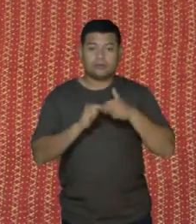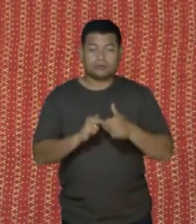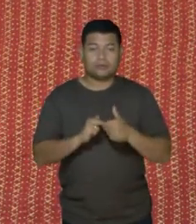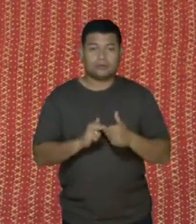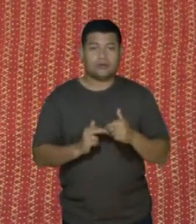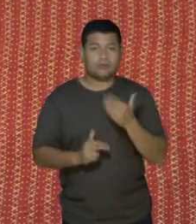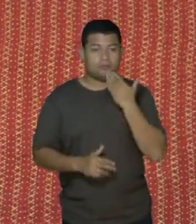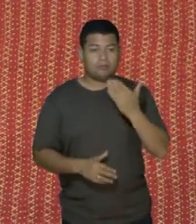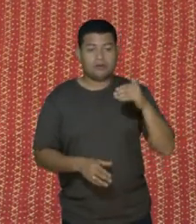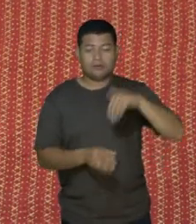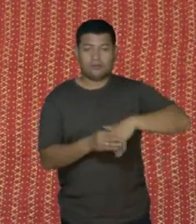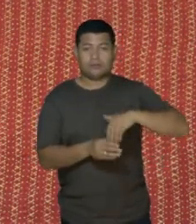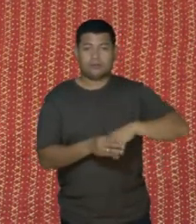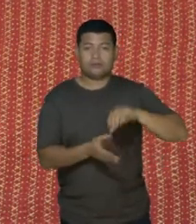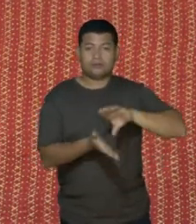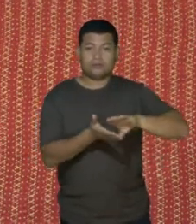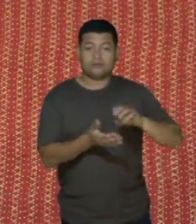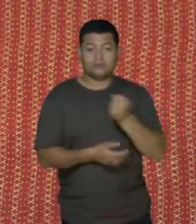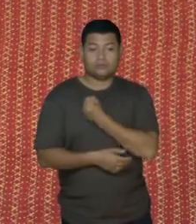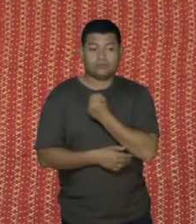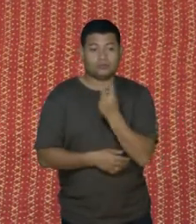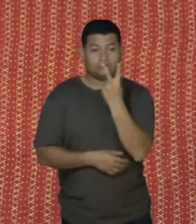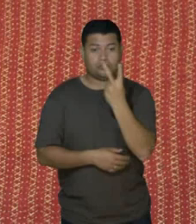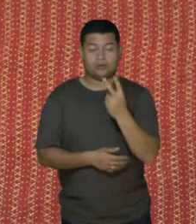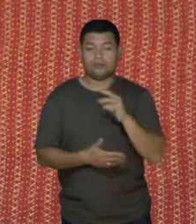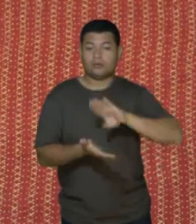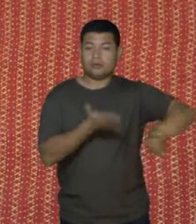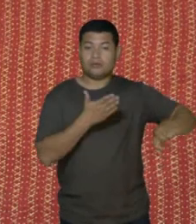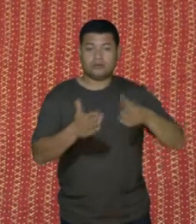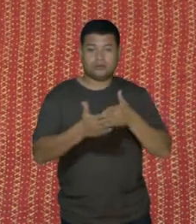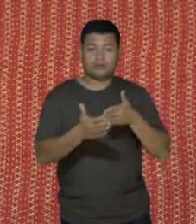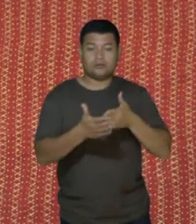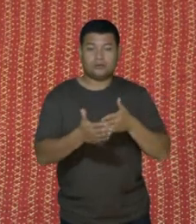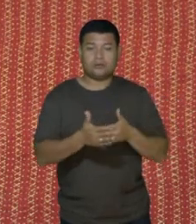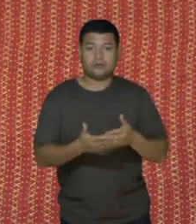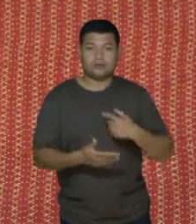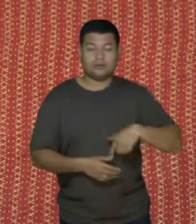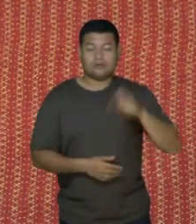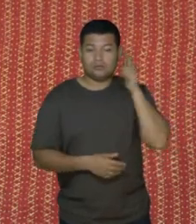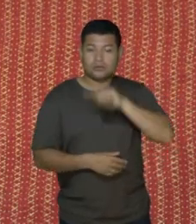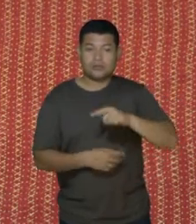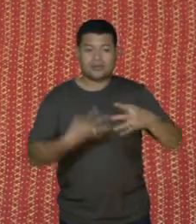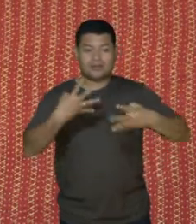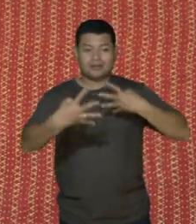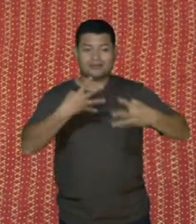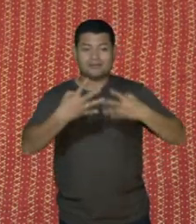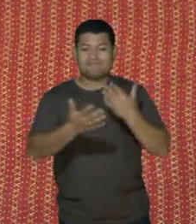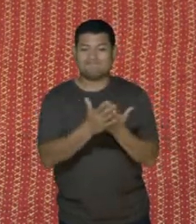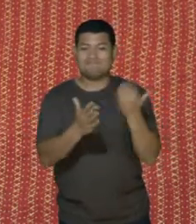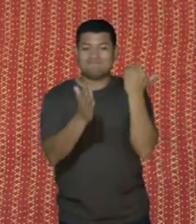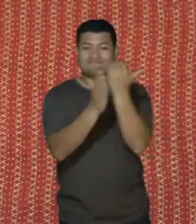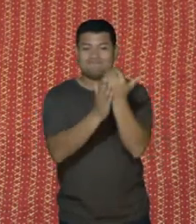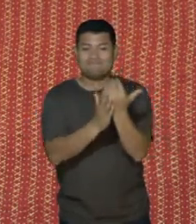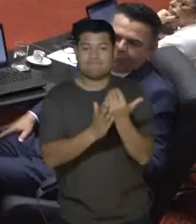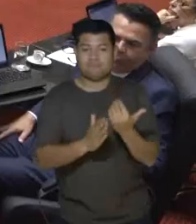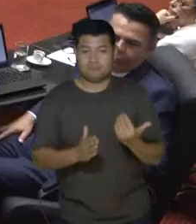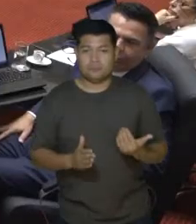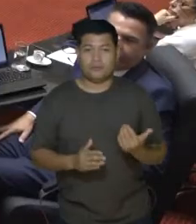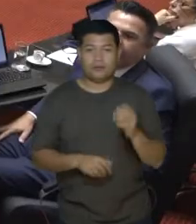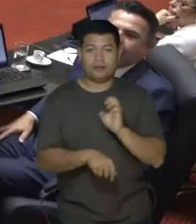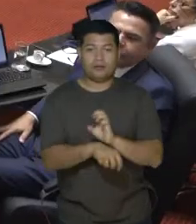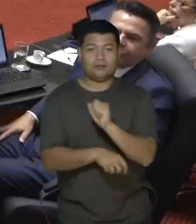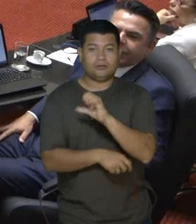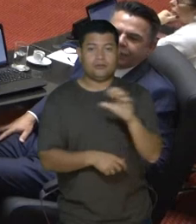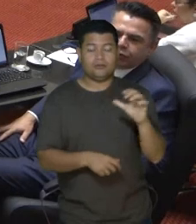voto 2 a todos os meus colegas para que nós possamos trazer mais transparência para o Estado de Santa Catarina e as nossas obras também. Então, muito